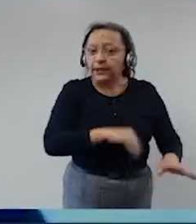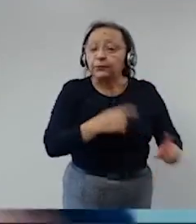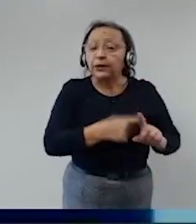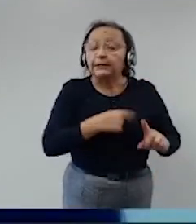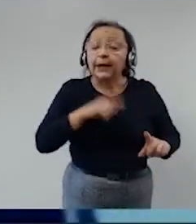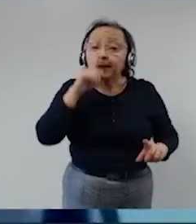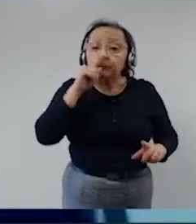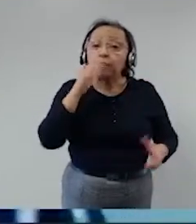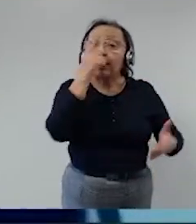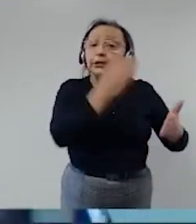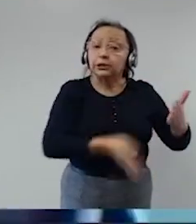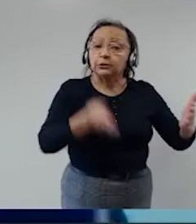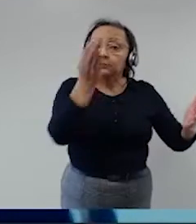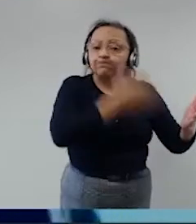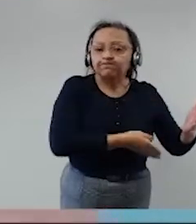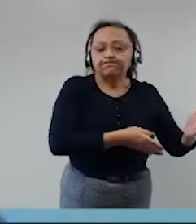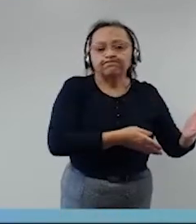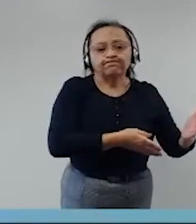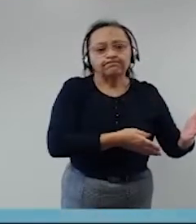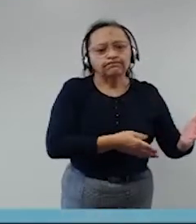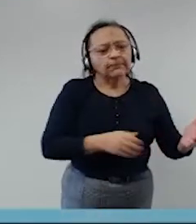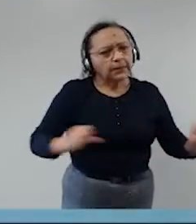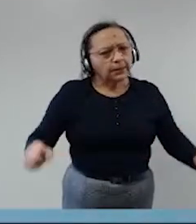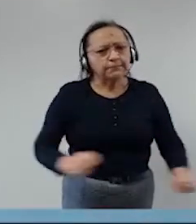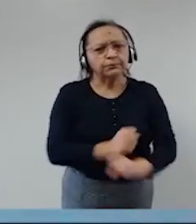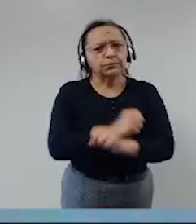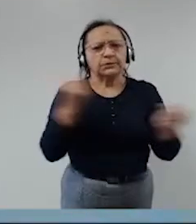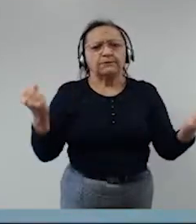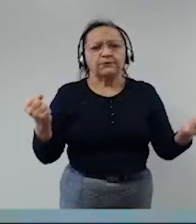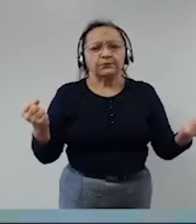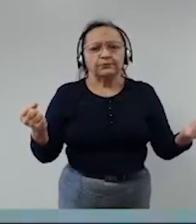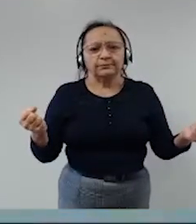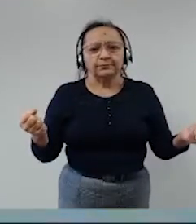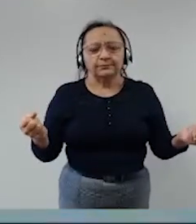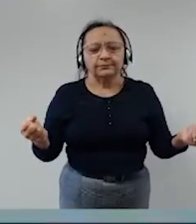nulidade. Isso é inevitável.